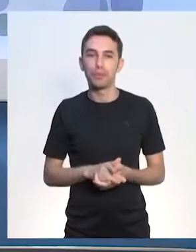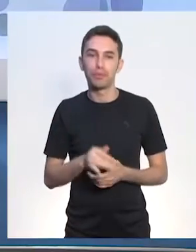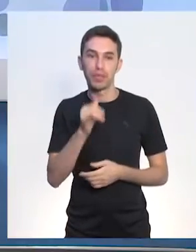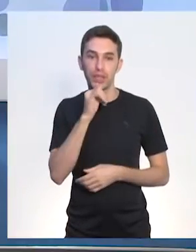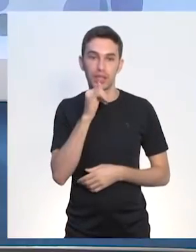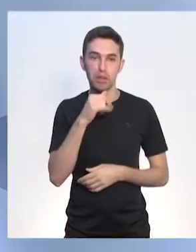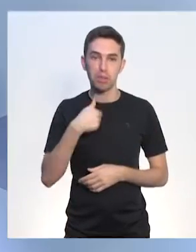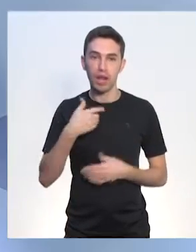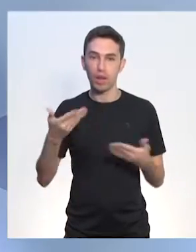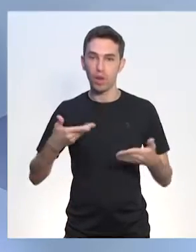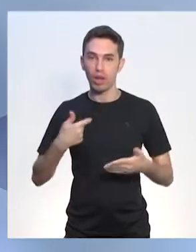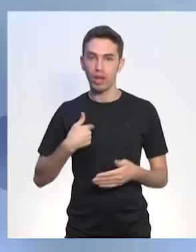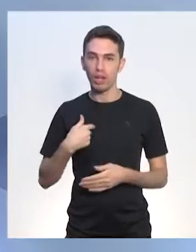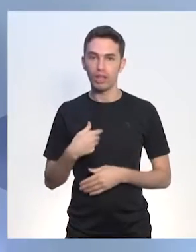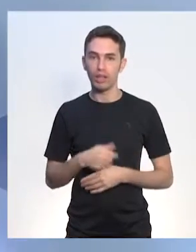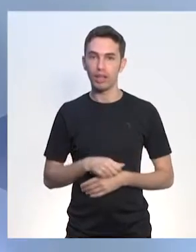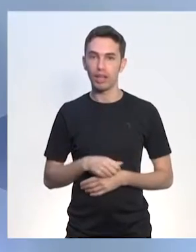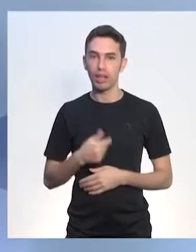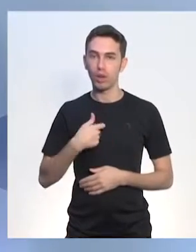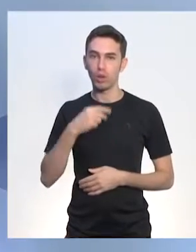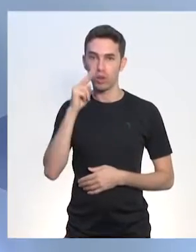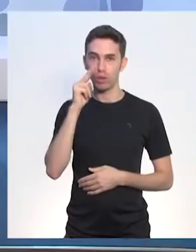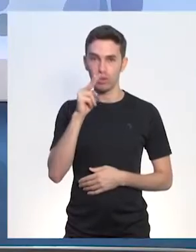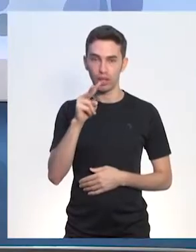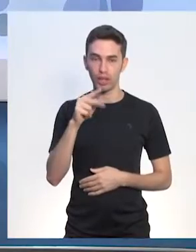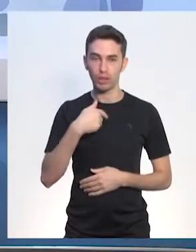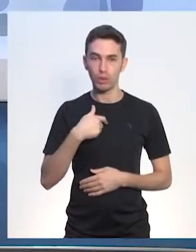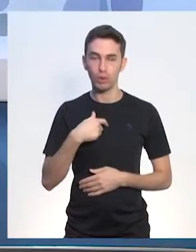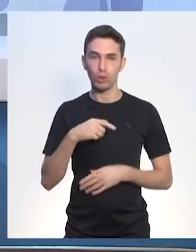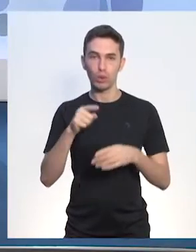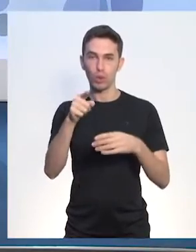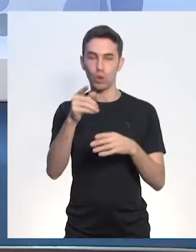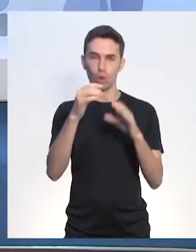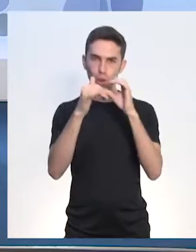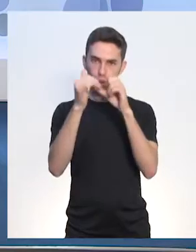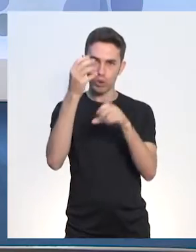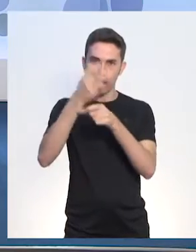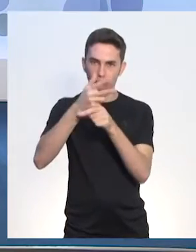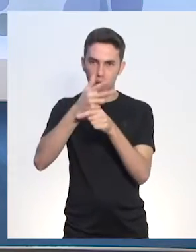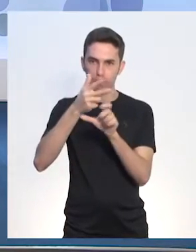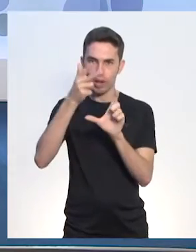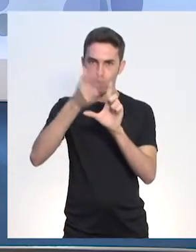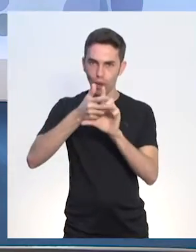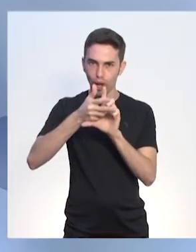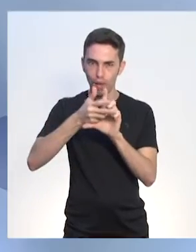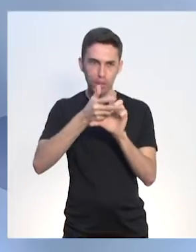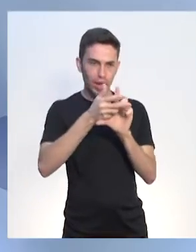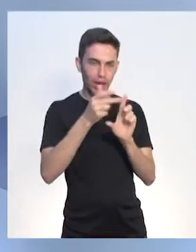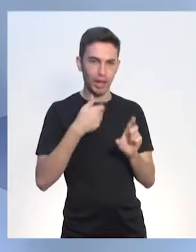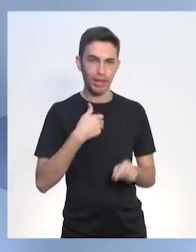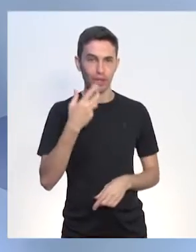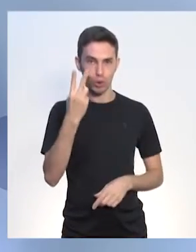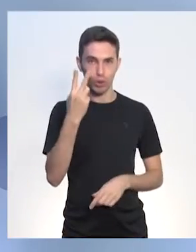né? É verdade. Eu e os 2 câmeras. Tá, posso te ajudar? E um câmera, olha, eu e o colega de uma